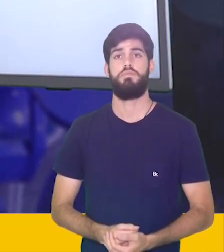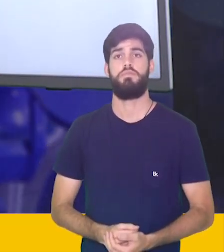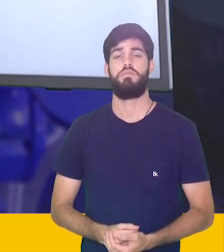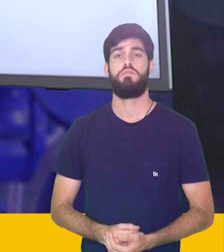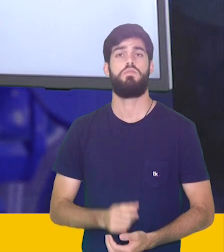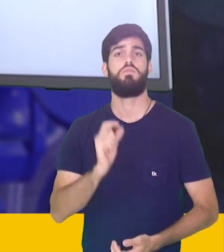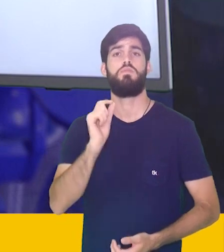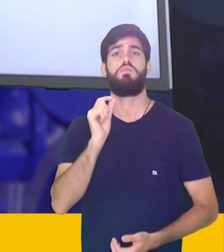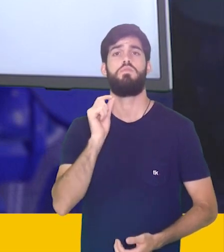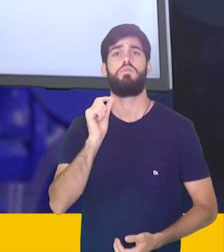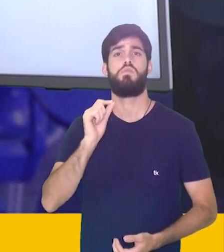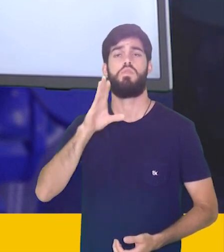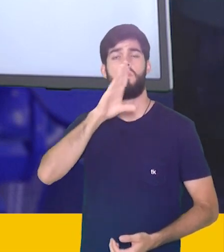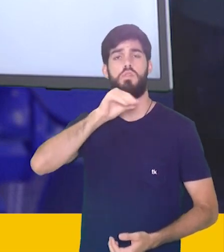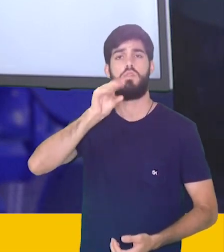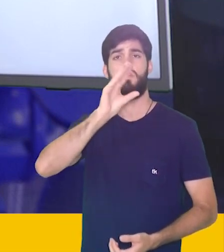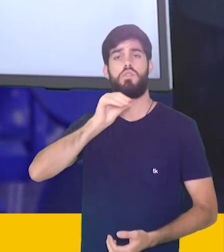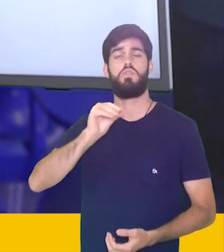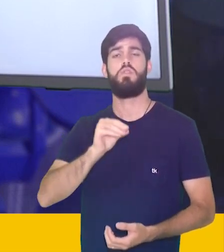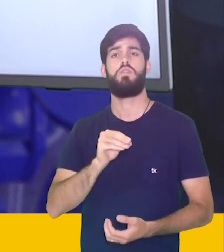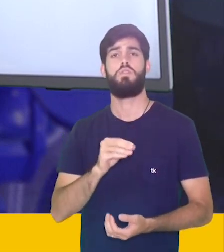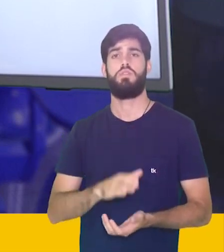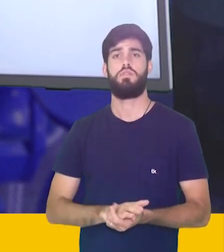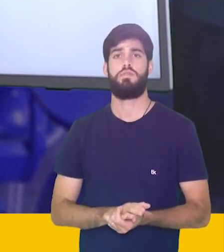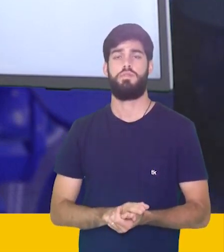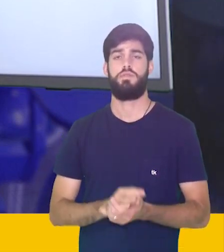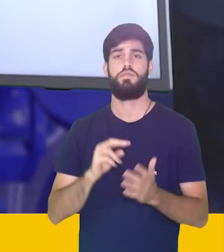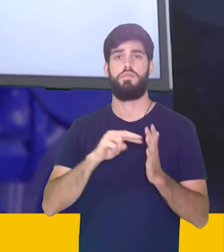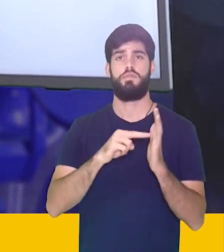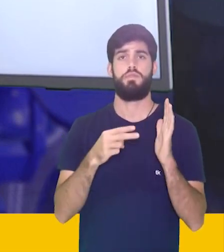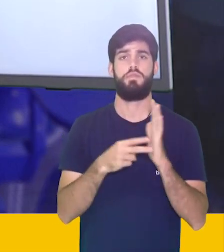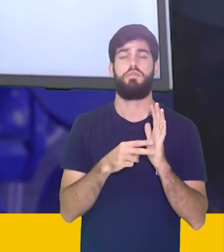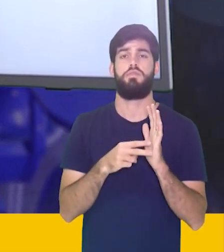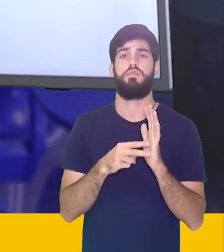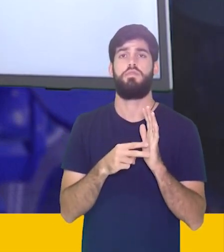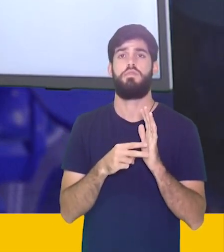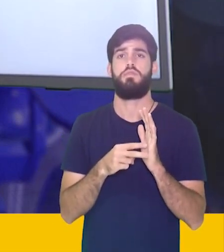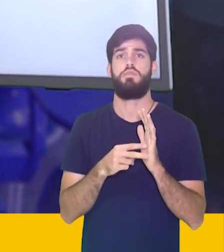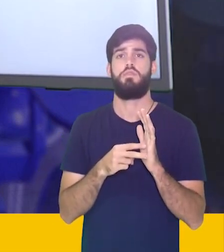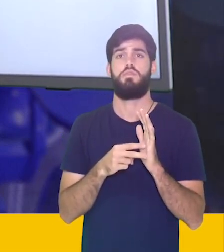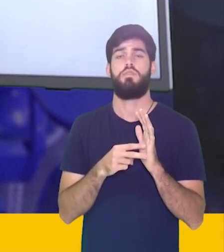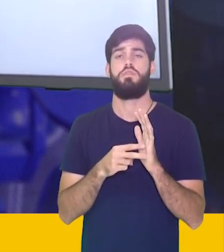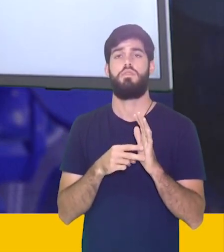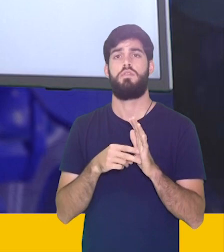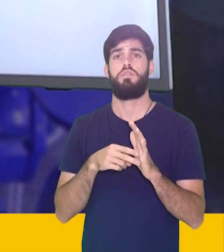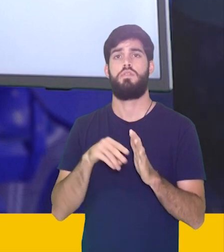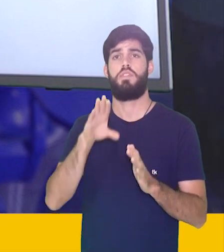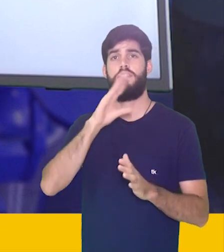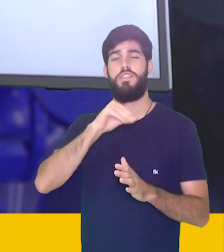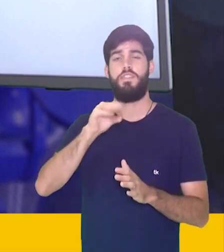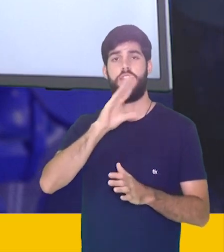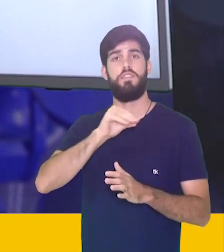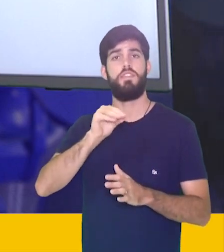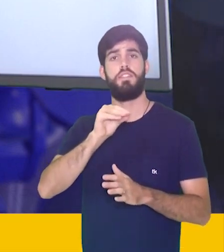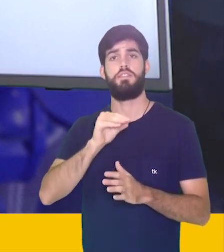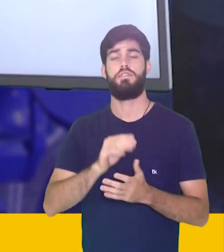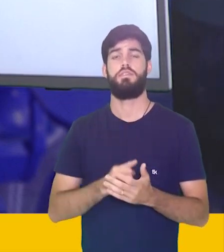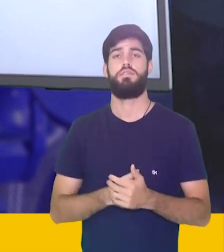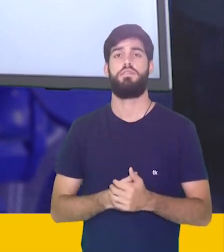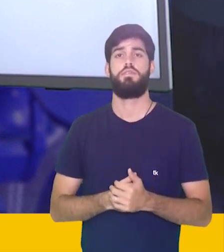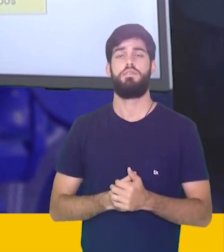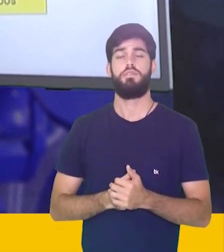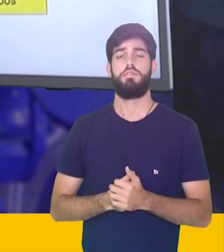Então, o que vem ser a oralidade? Sua significação nada mais é do que a fala